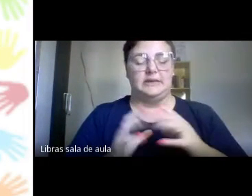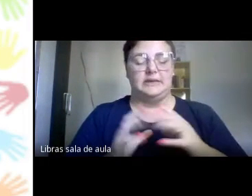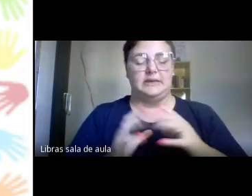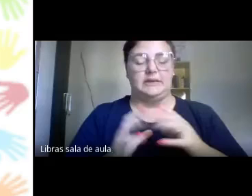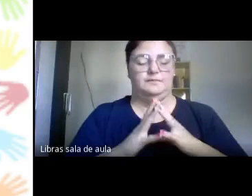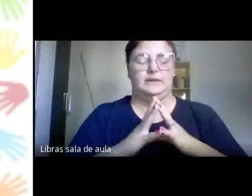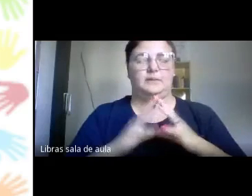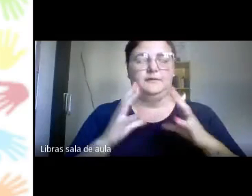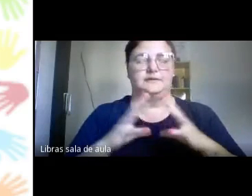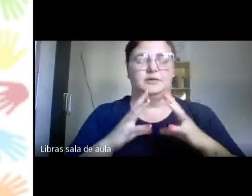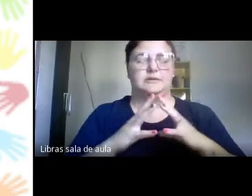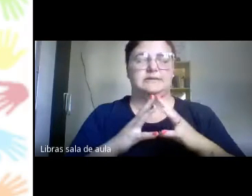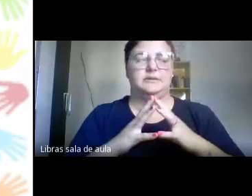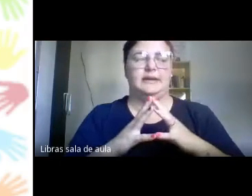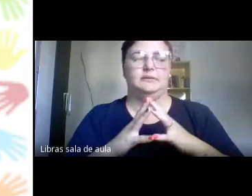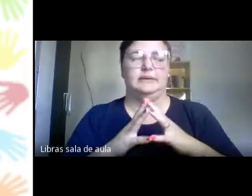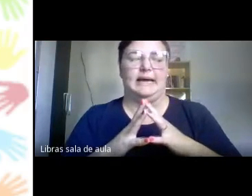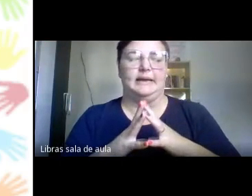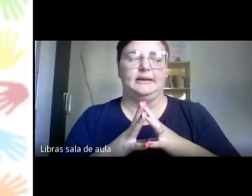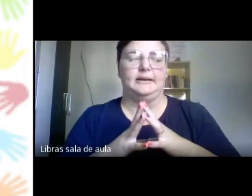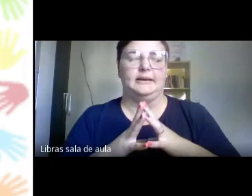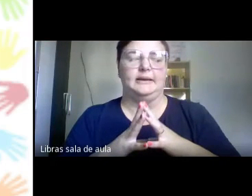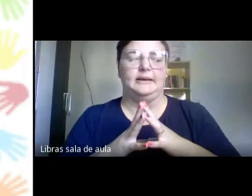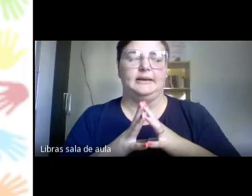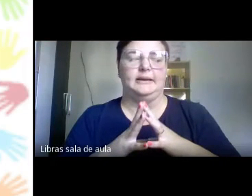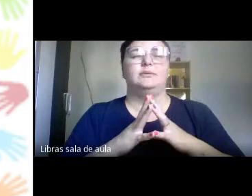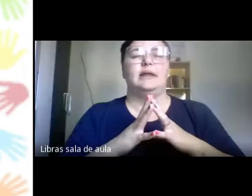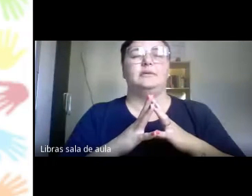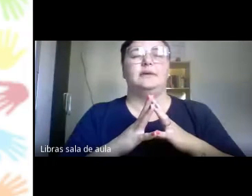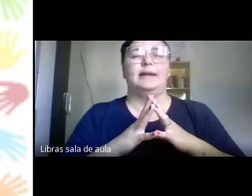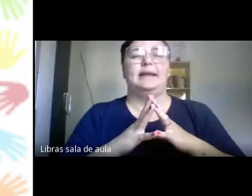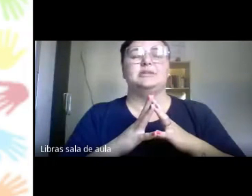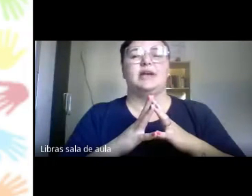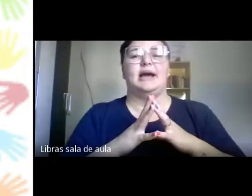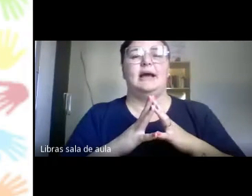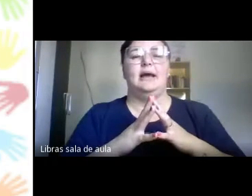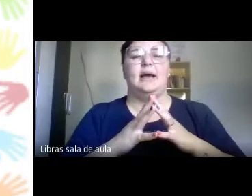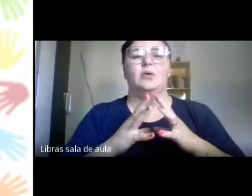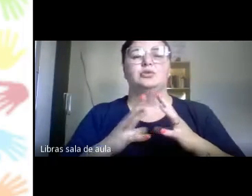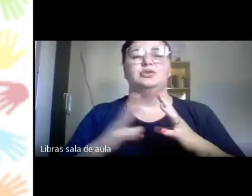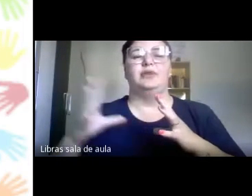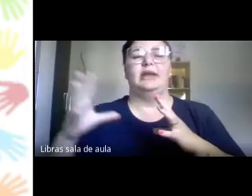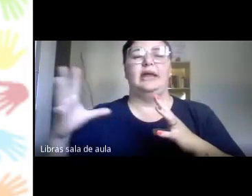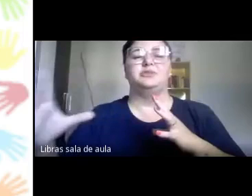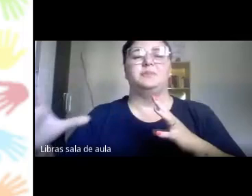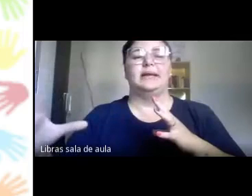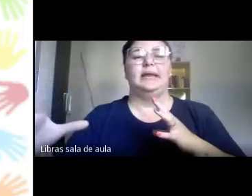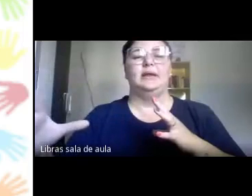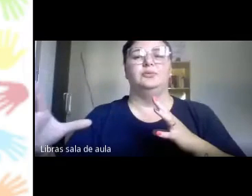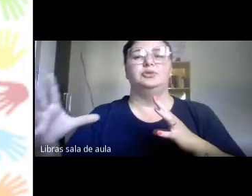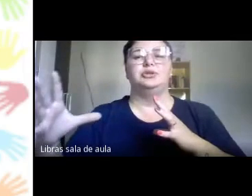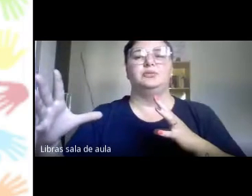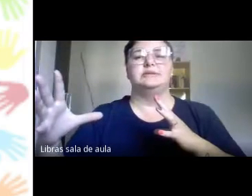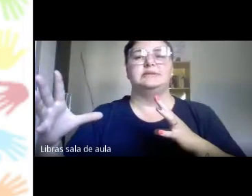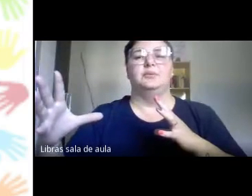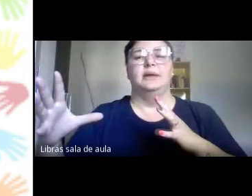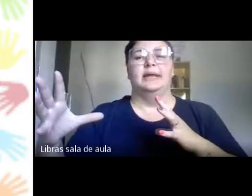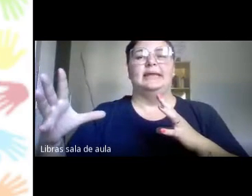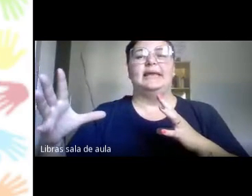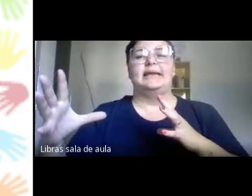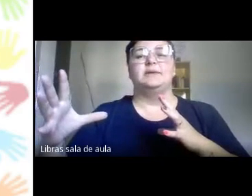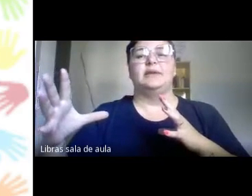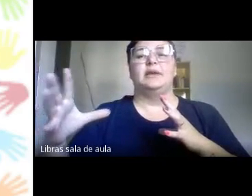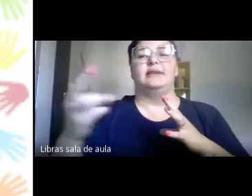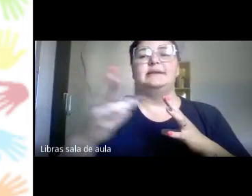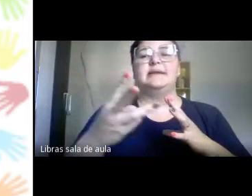assim, ó, é o professor do ensino regular. Eu tenho que planejar algo diferente para aquele aluno de inclusão.